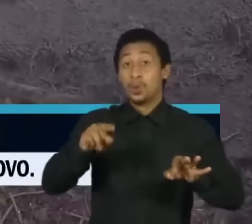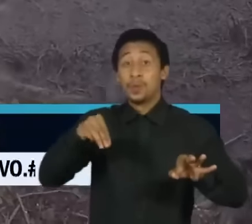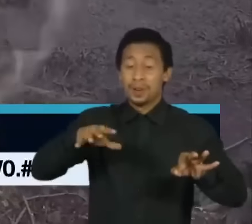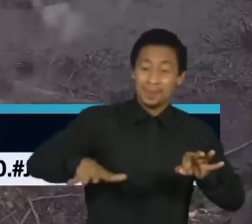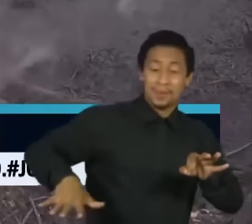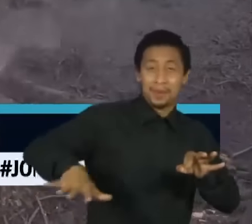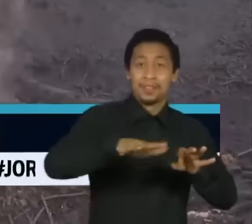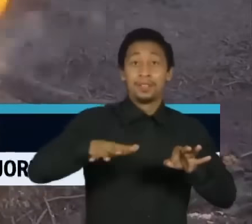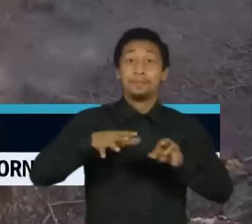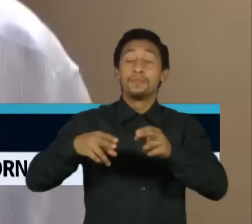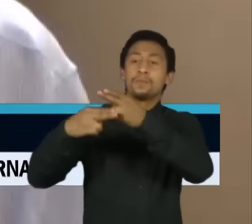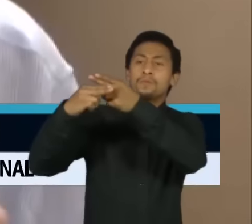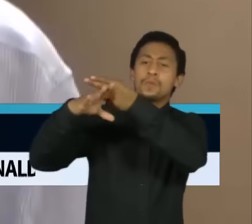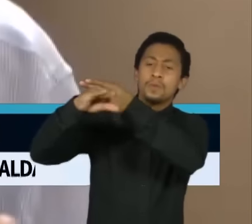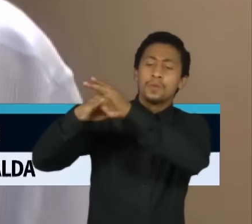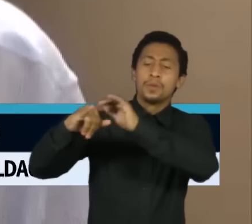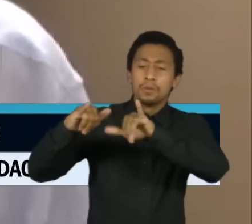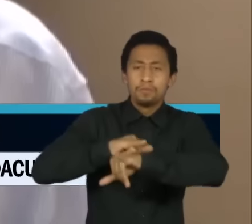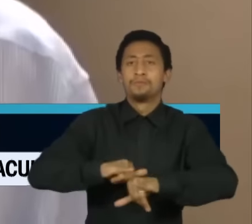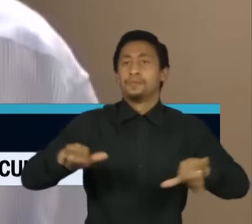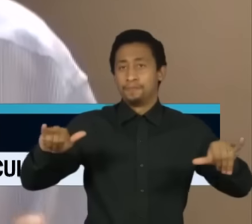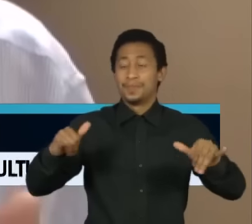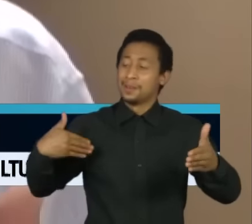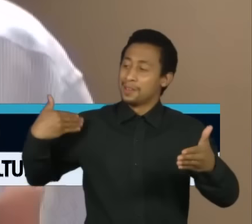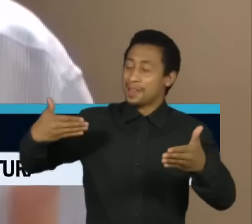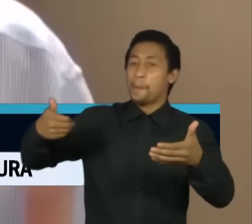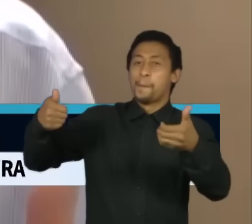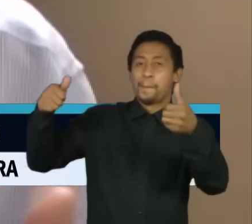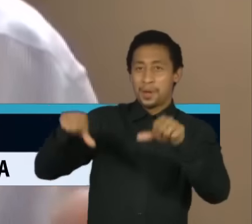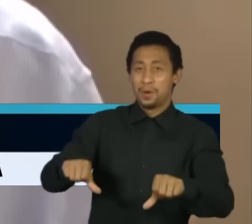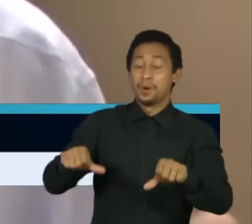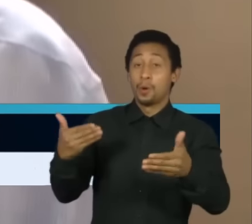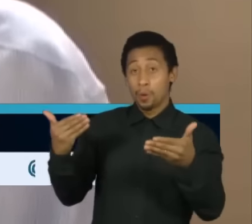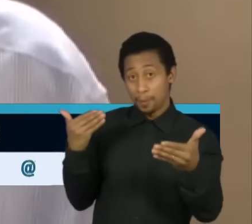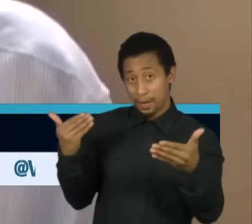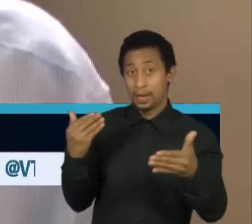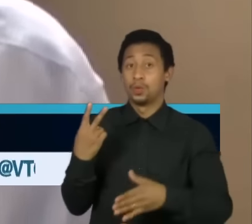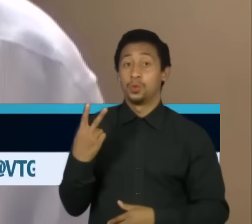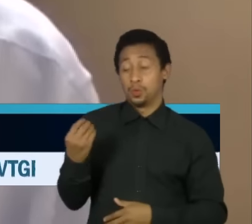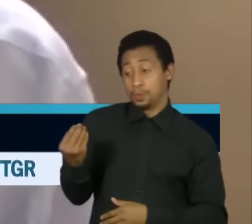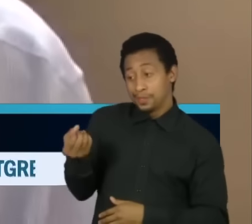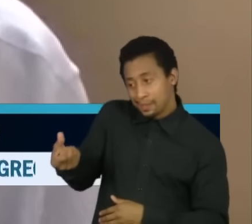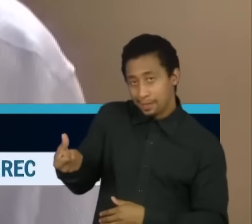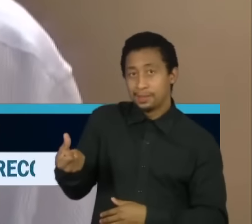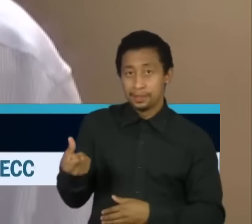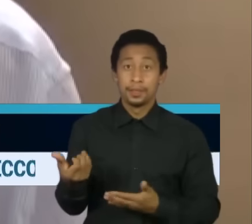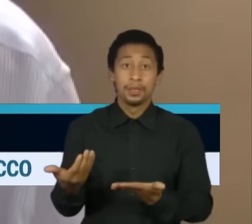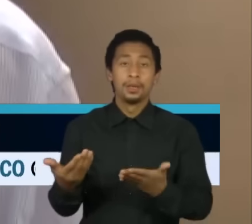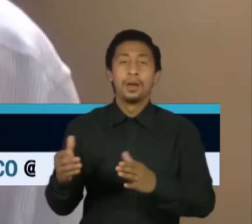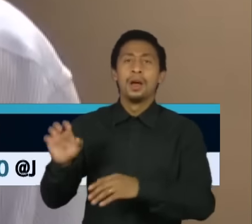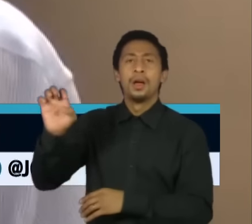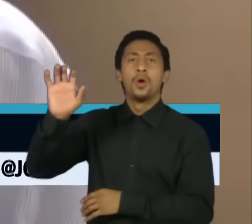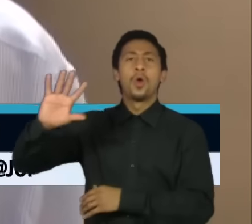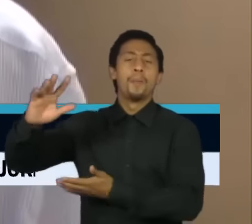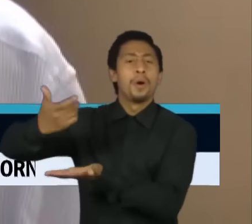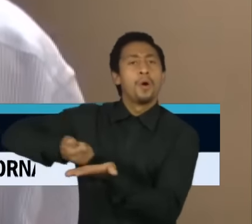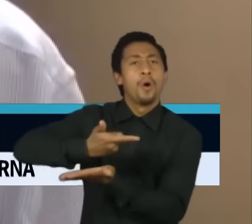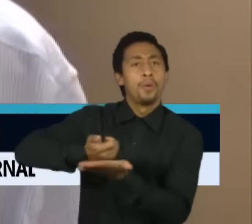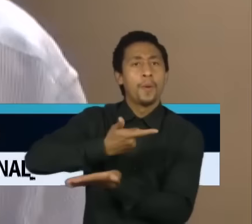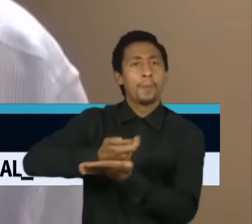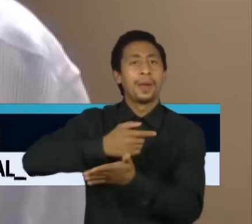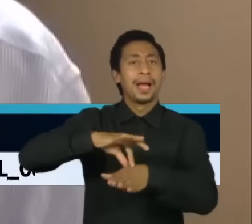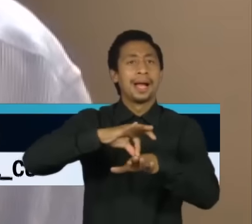número desde 2006. De alguma forma, as compras europeias de carne brasileira,